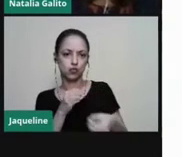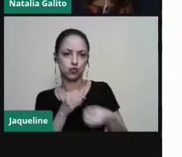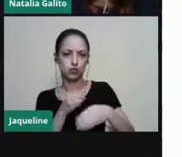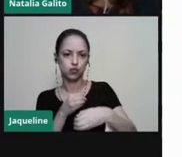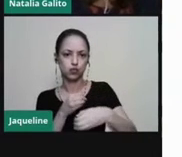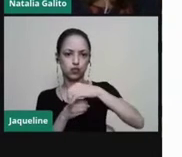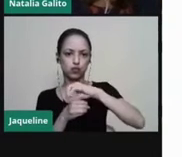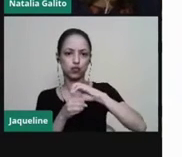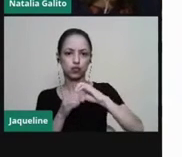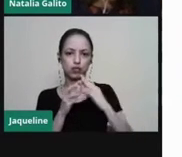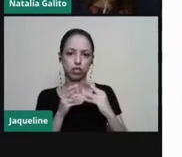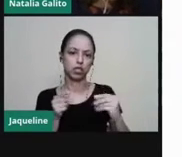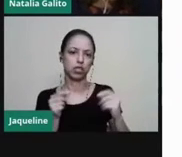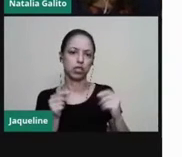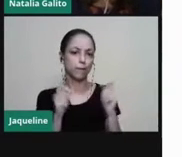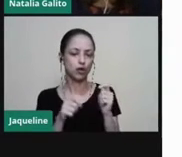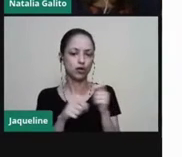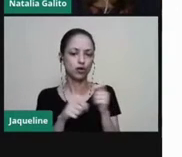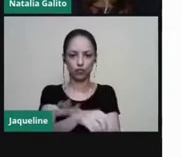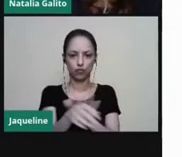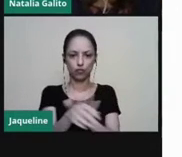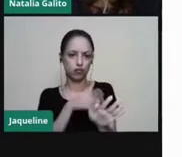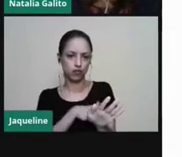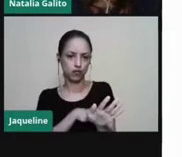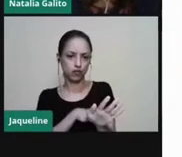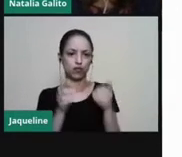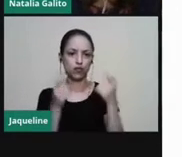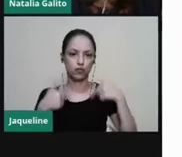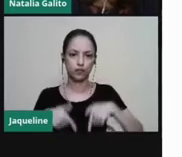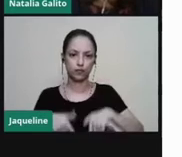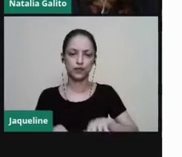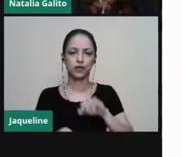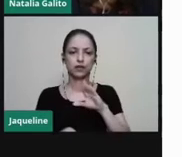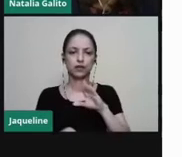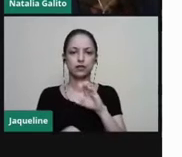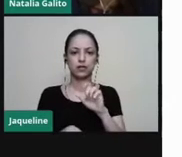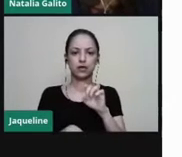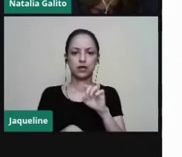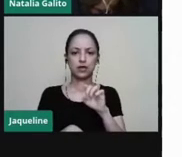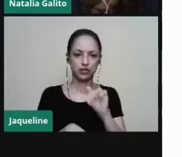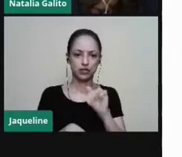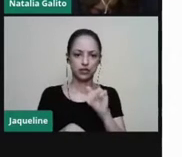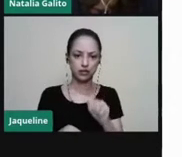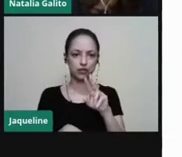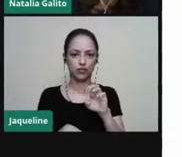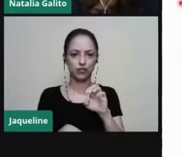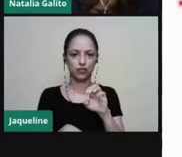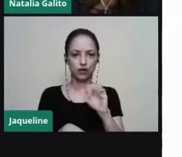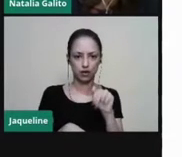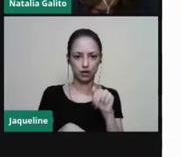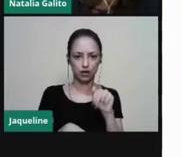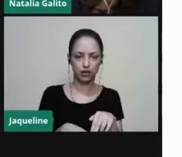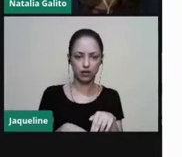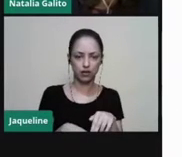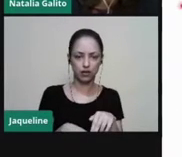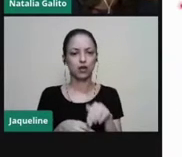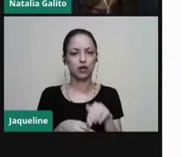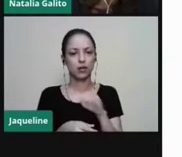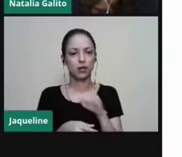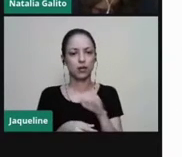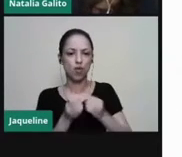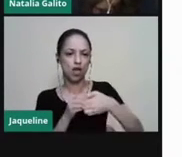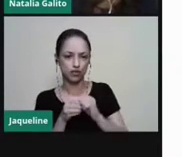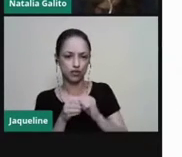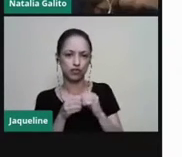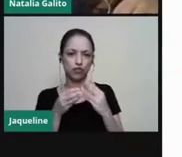nos vasos sanguíneos, então nós temos a S-lectina, o ICAM, o VCAM, moléculas inflamatórias, moléculas associadas ao